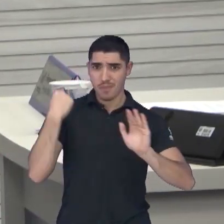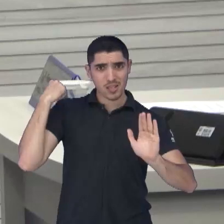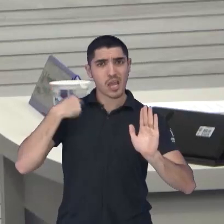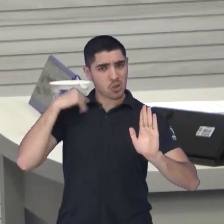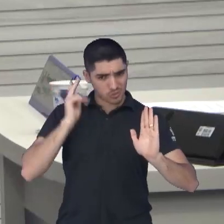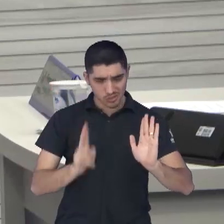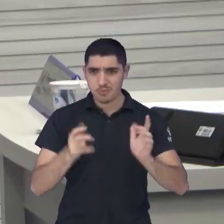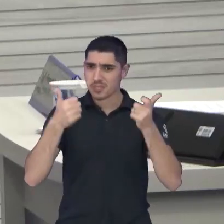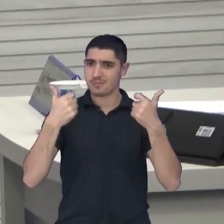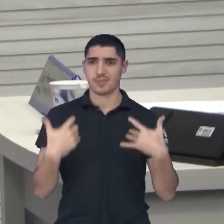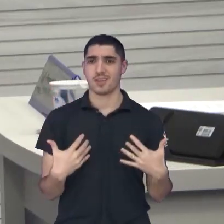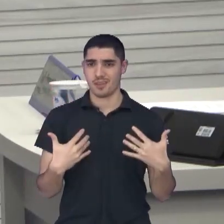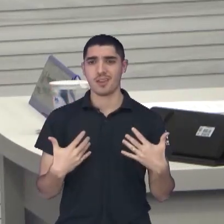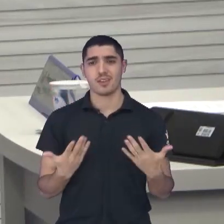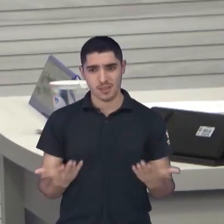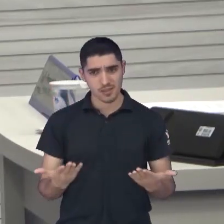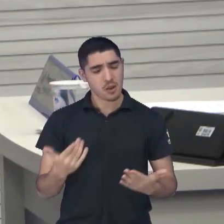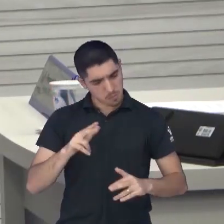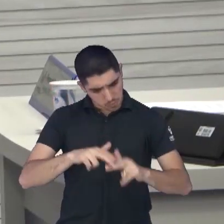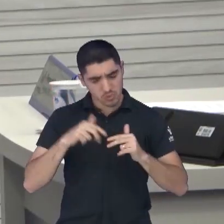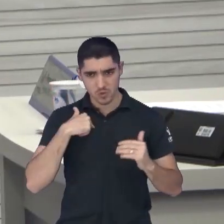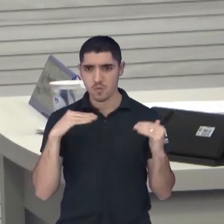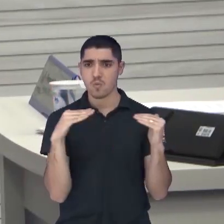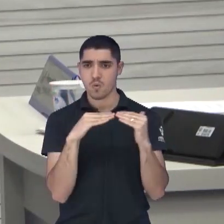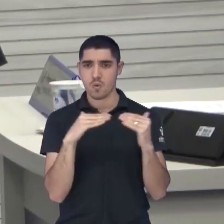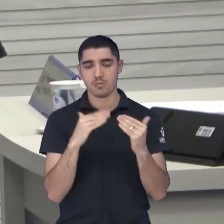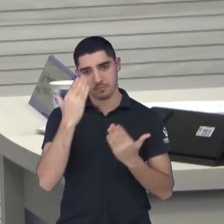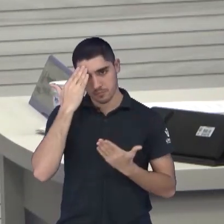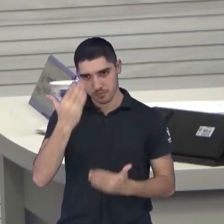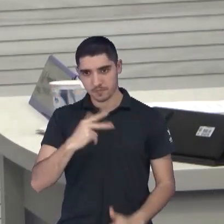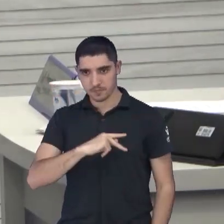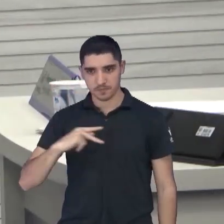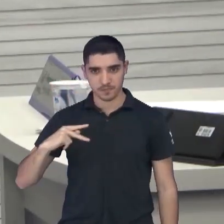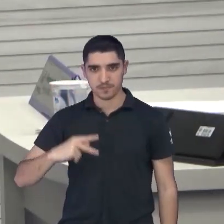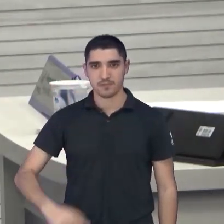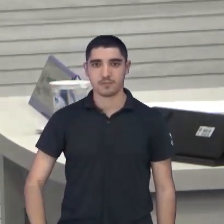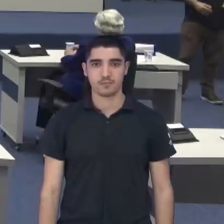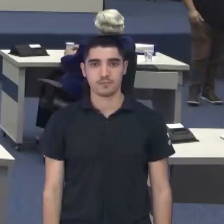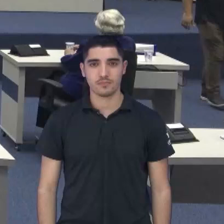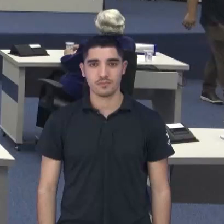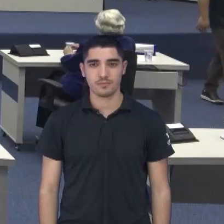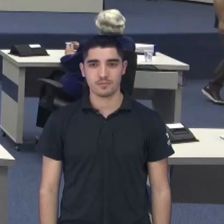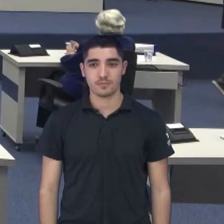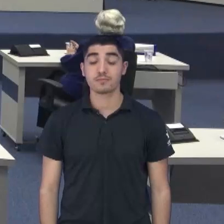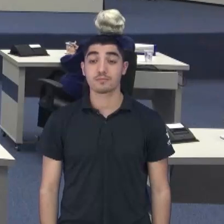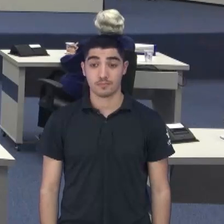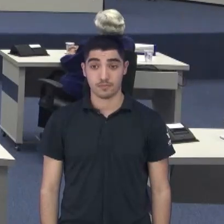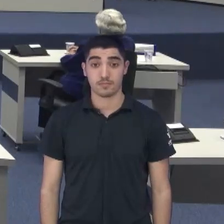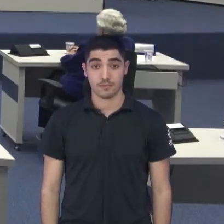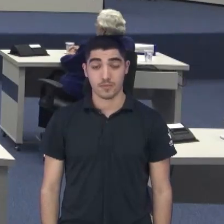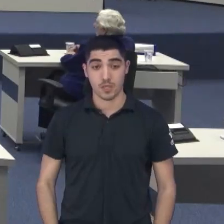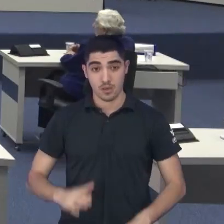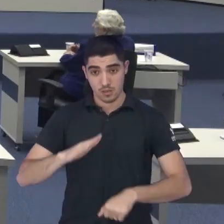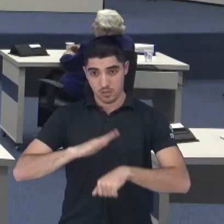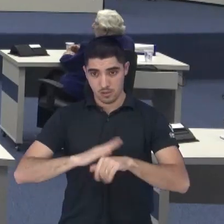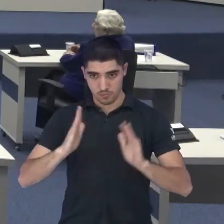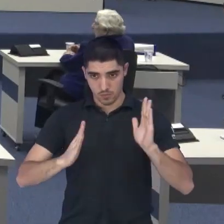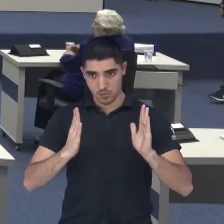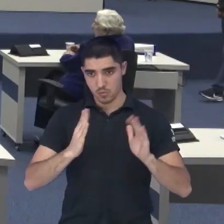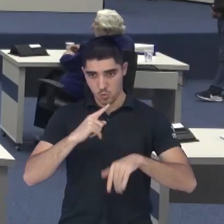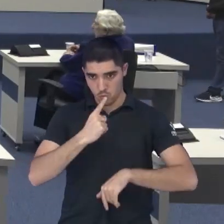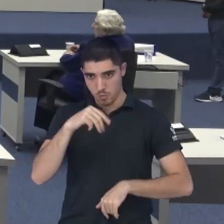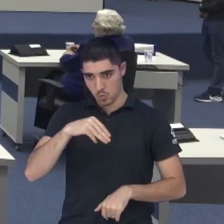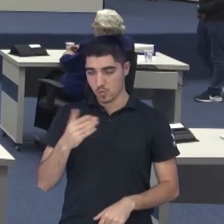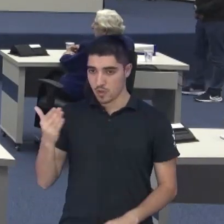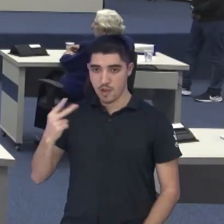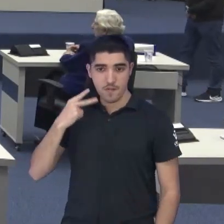conversas aqui de bastidores, e por isso a minha votação. Obrigado, senhor presidente. Justificativa de votação por tempo de um minuto, a vereadora